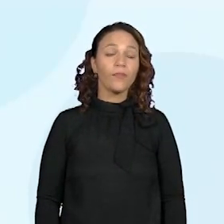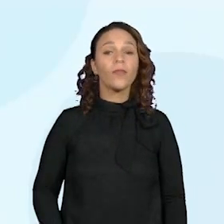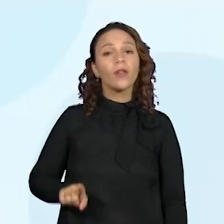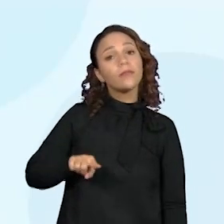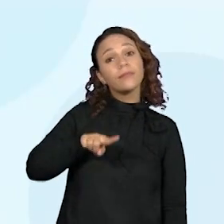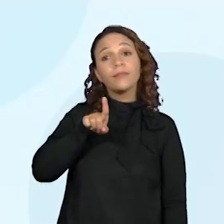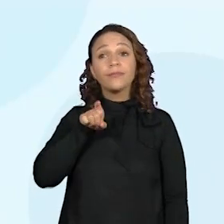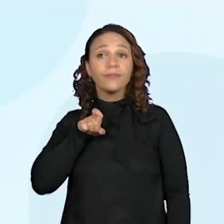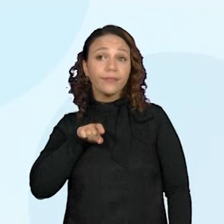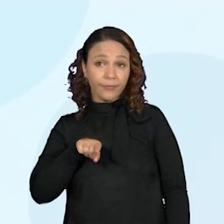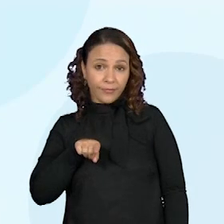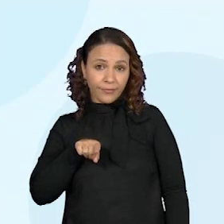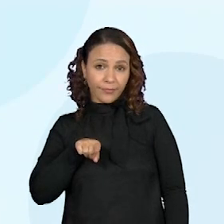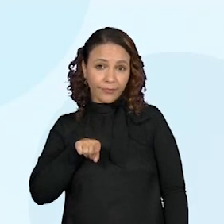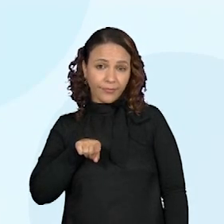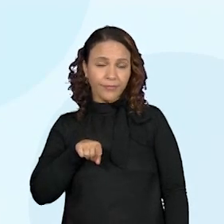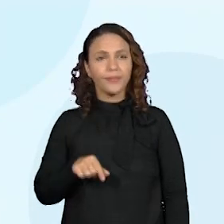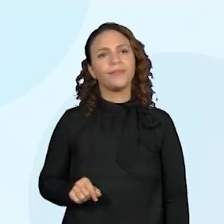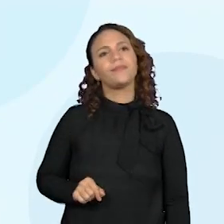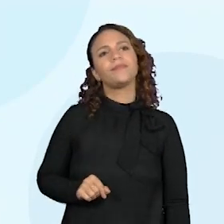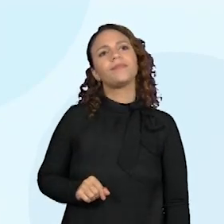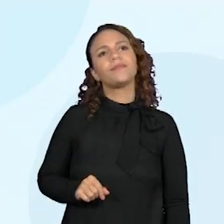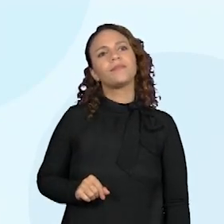Ponto de interrogação.